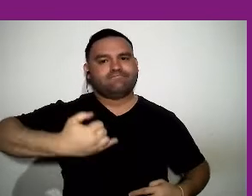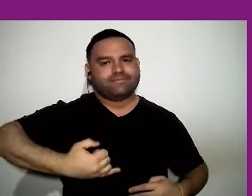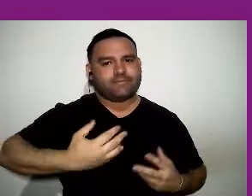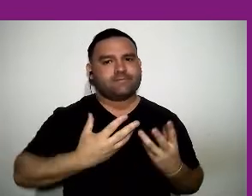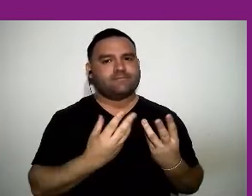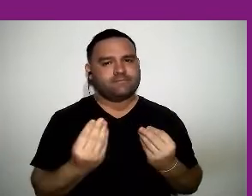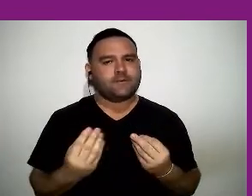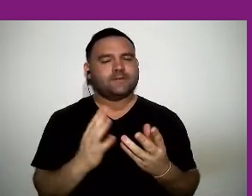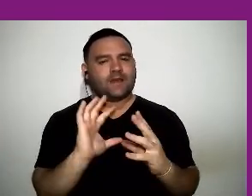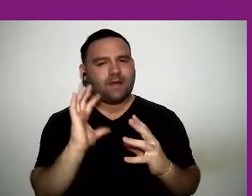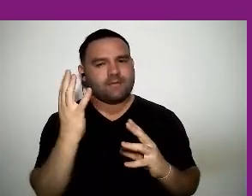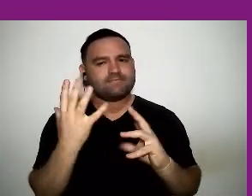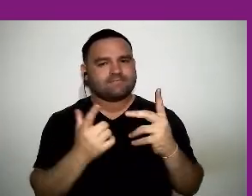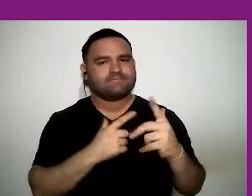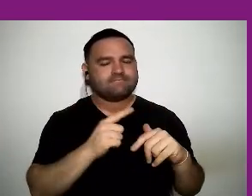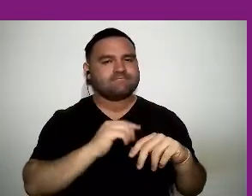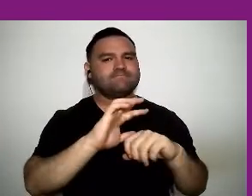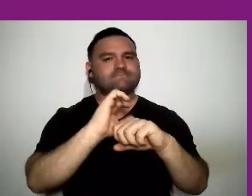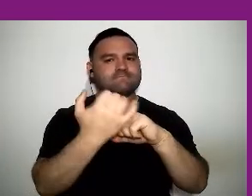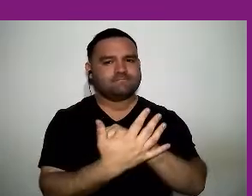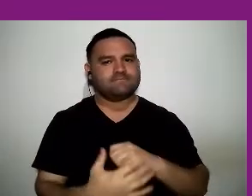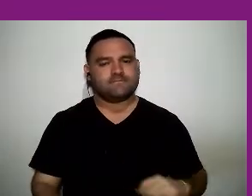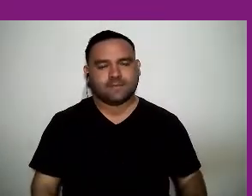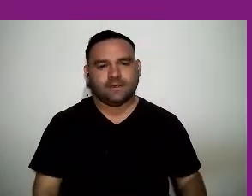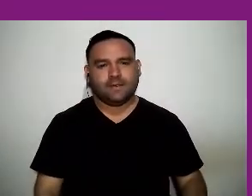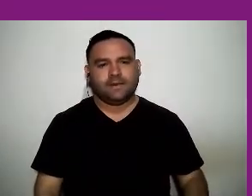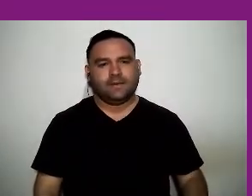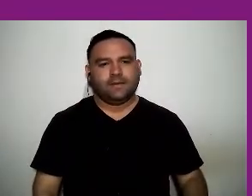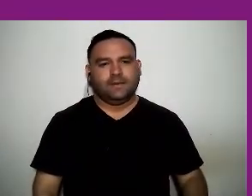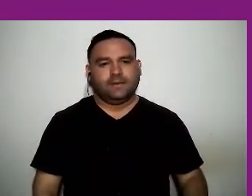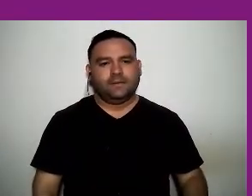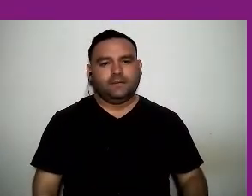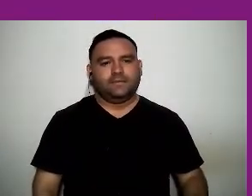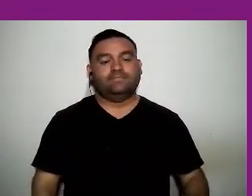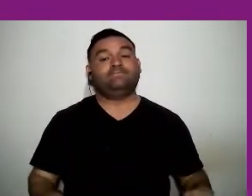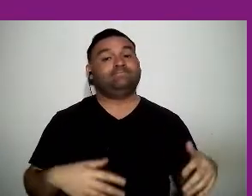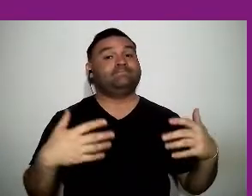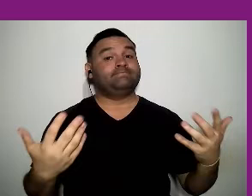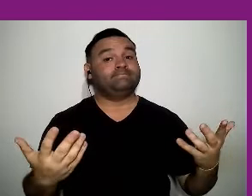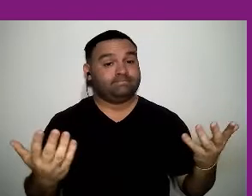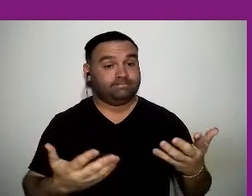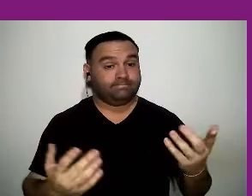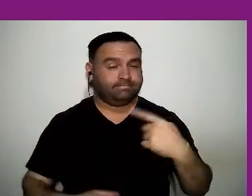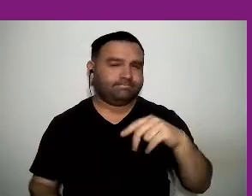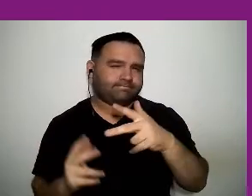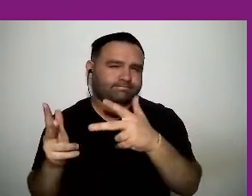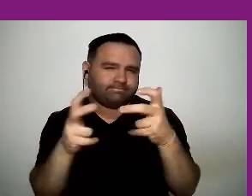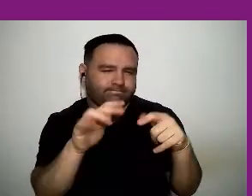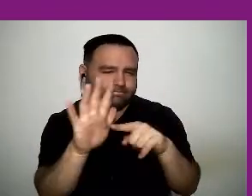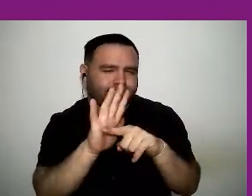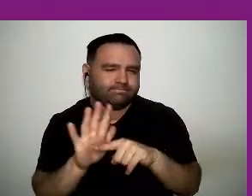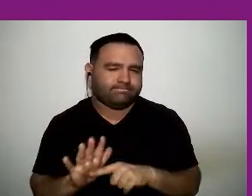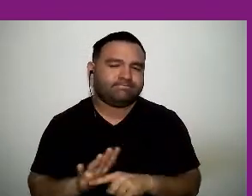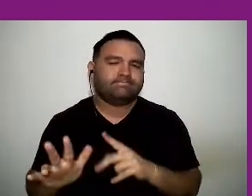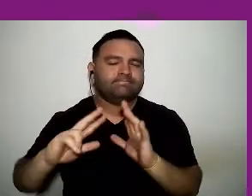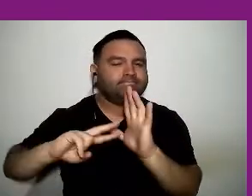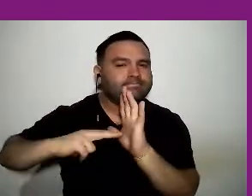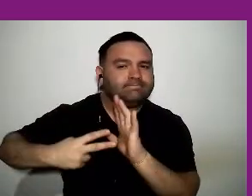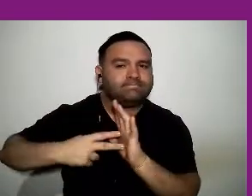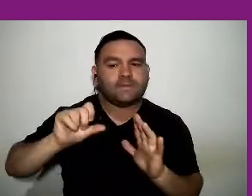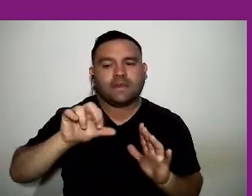mais frequente de Covid-19. Bem, então a gente viu que talvez essa